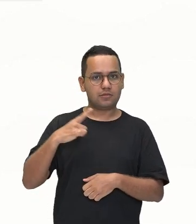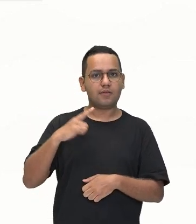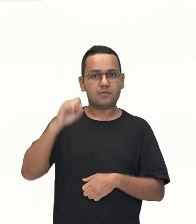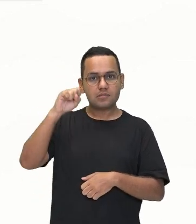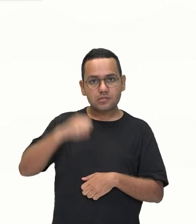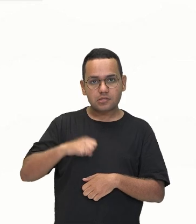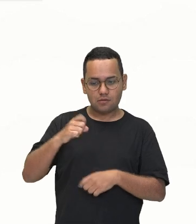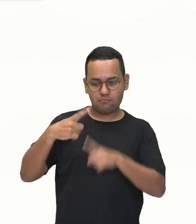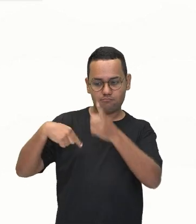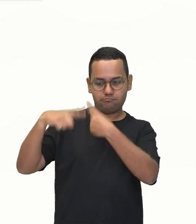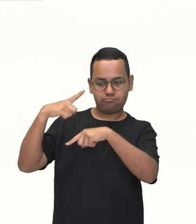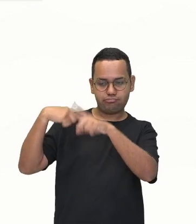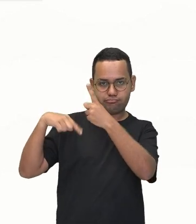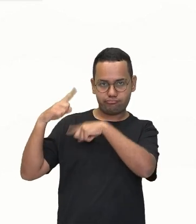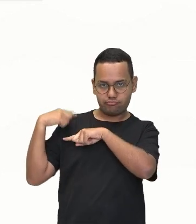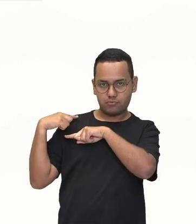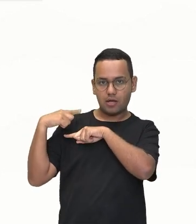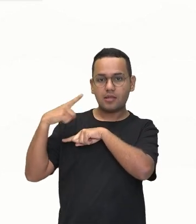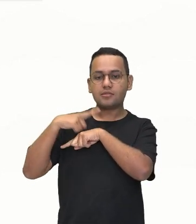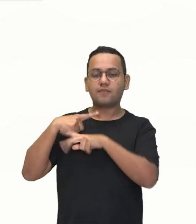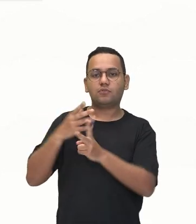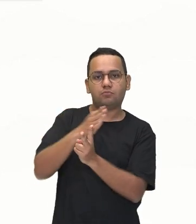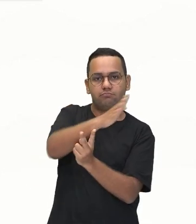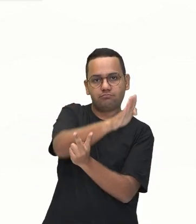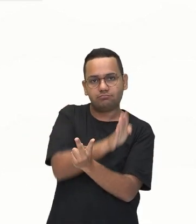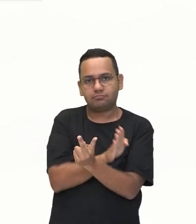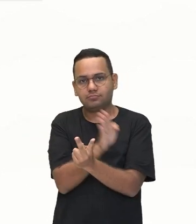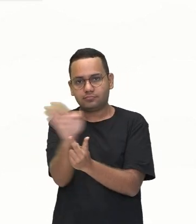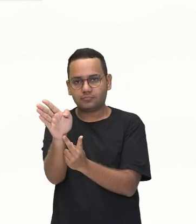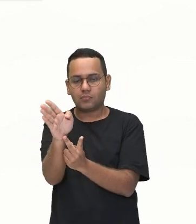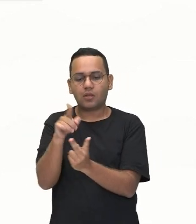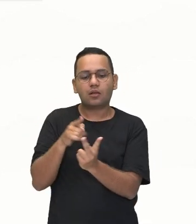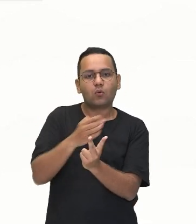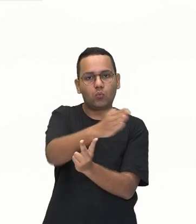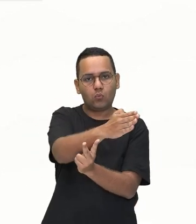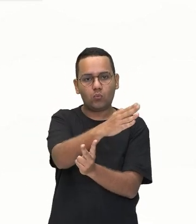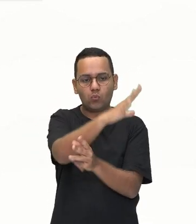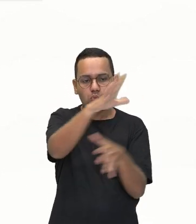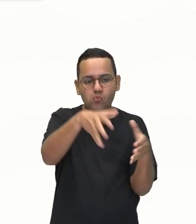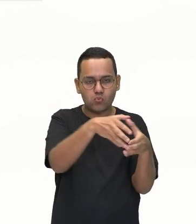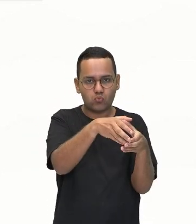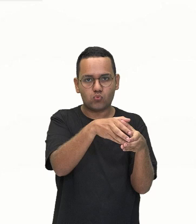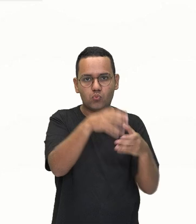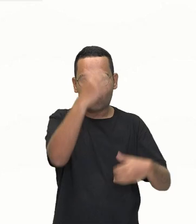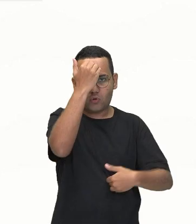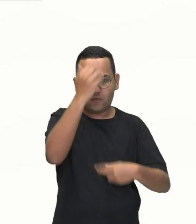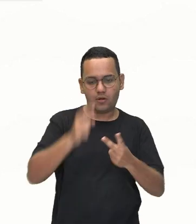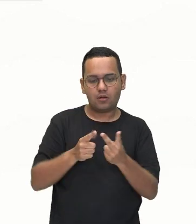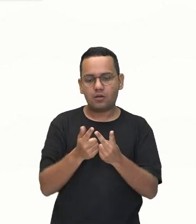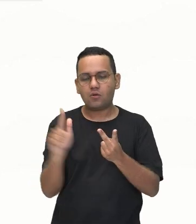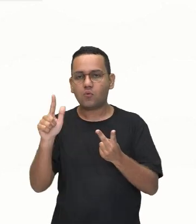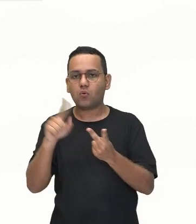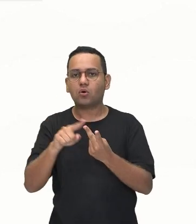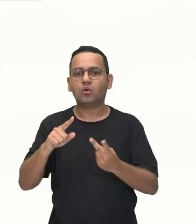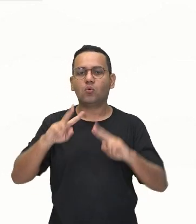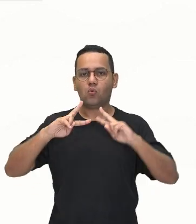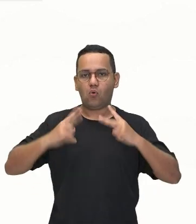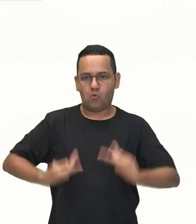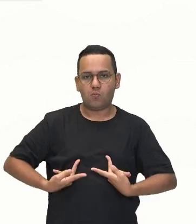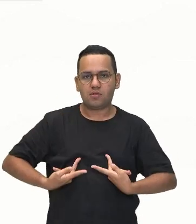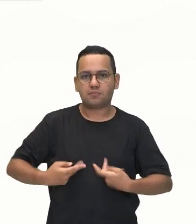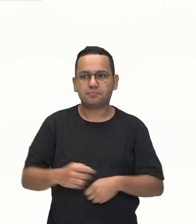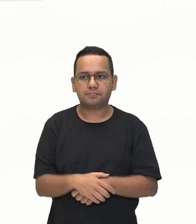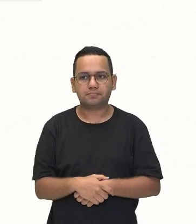comum originou dois caminhos. Um, os primatas, e o outro, o homem, a espécie, né, dos